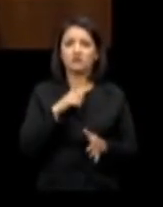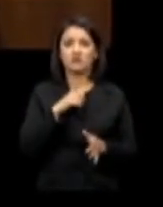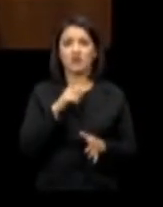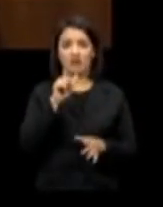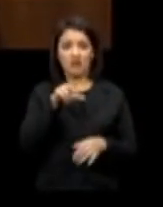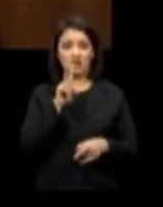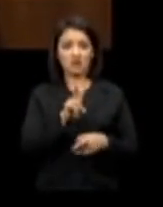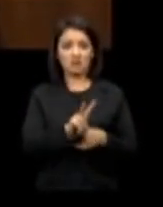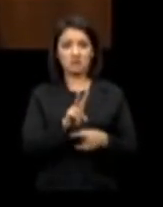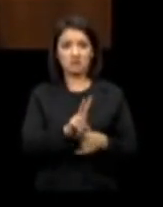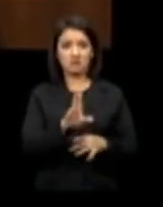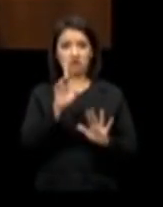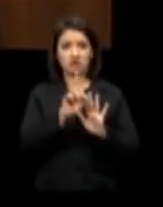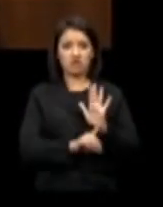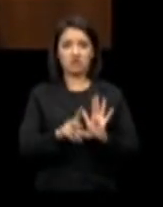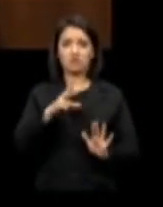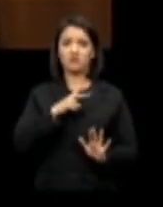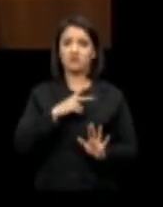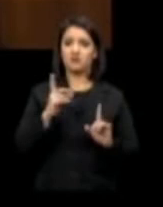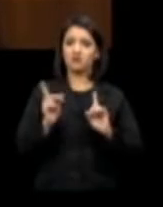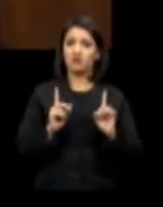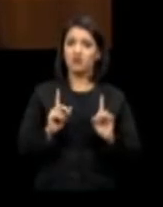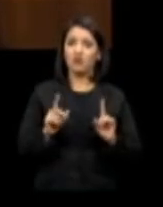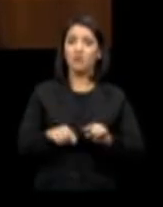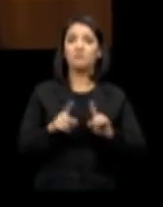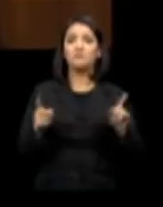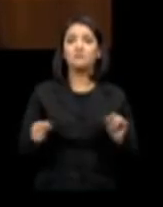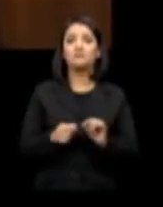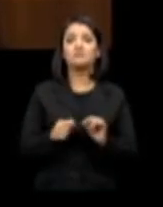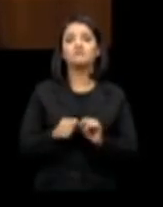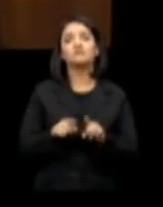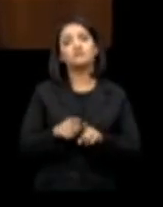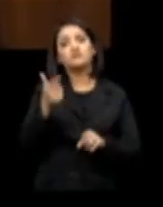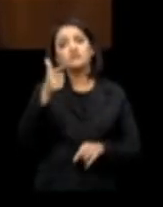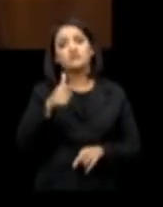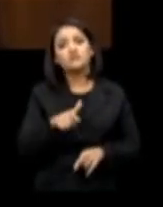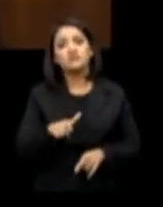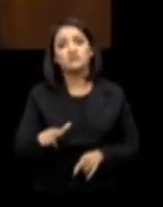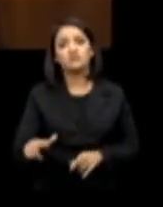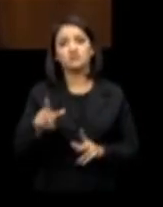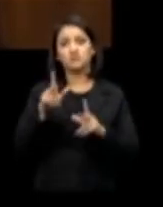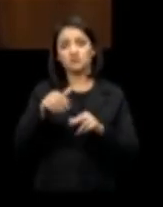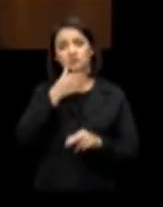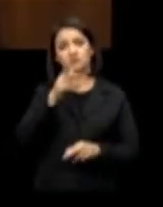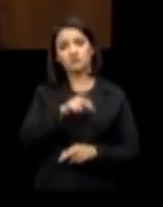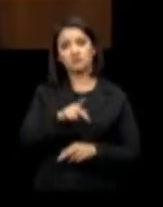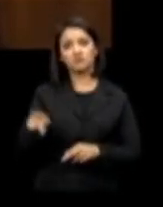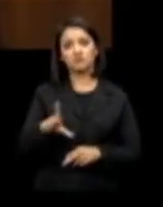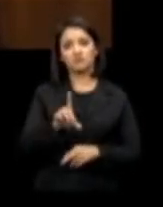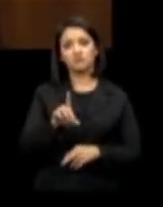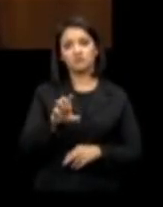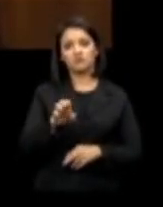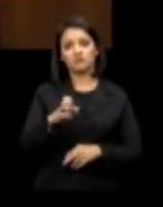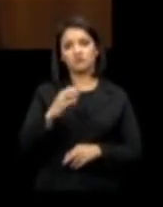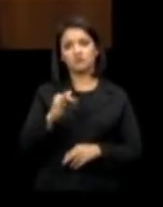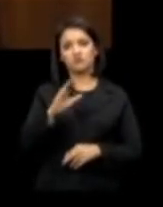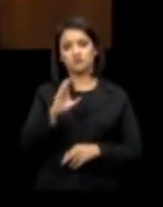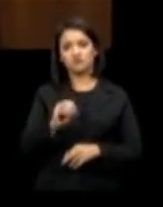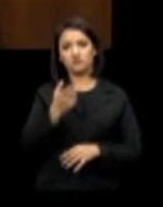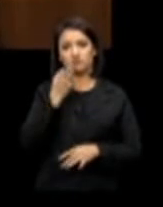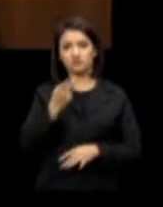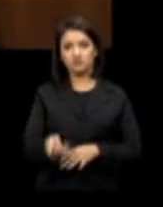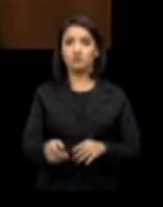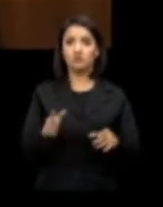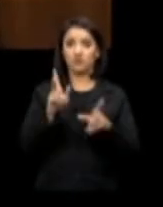à privacidade, reproduzindo mais uma vez a fórmula do professor Técio Ferraz Júnior, nos termos do voto do ministro